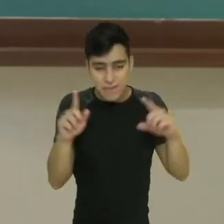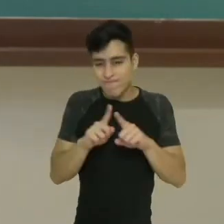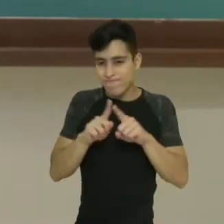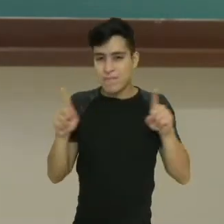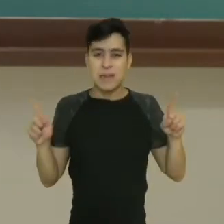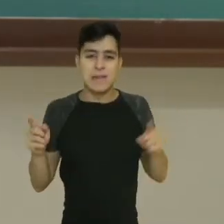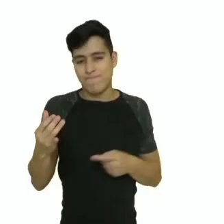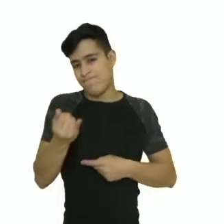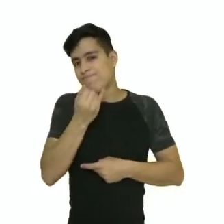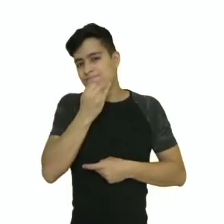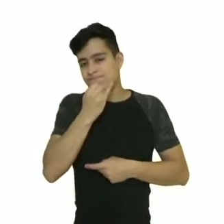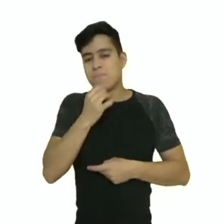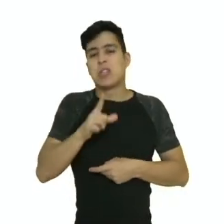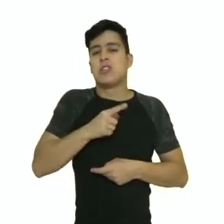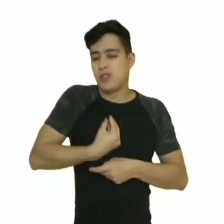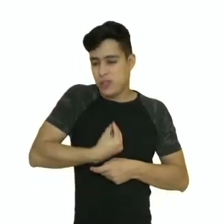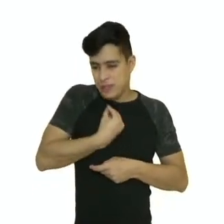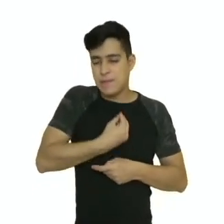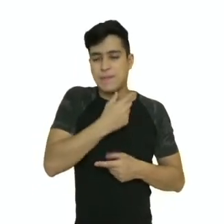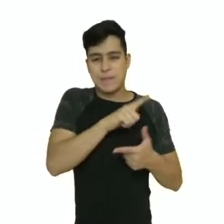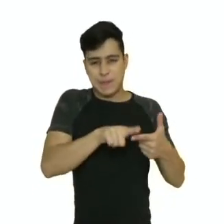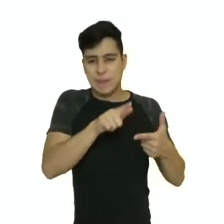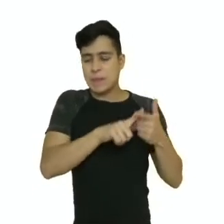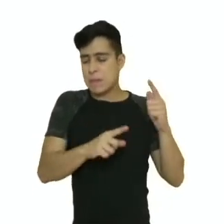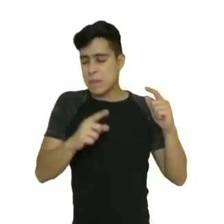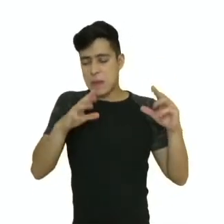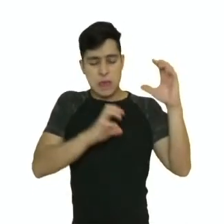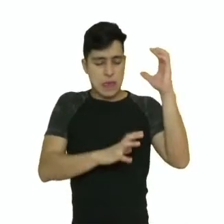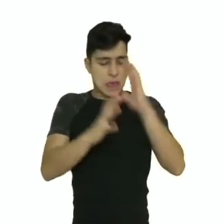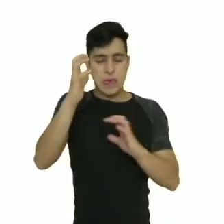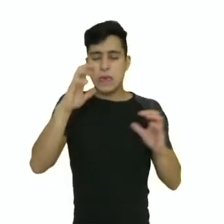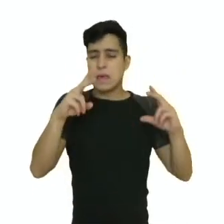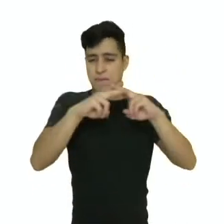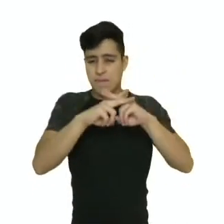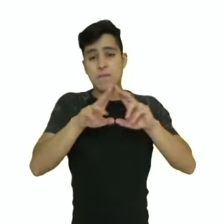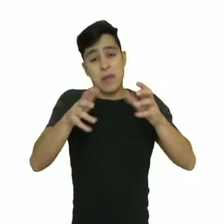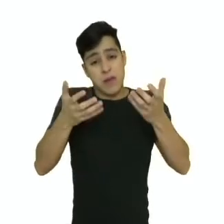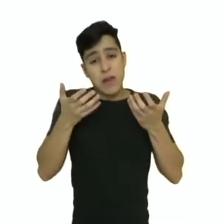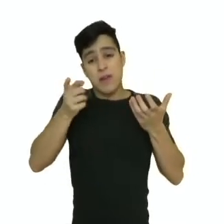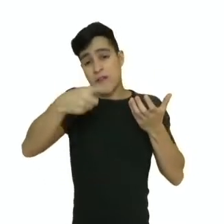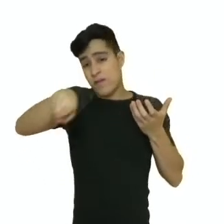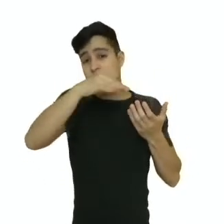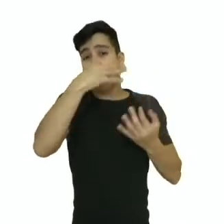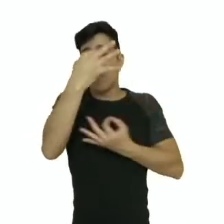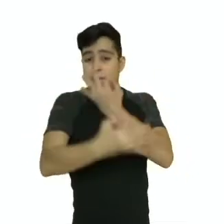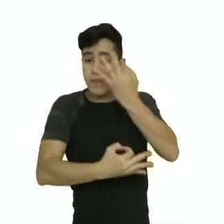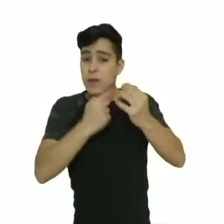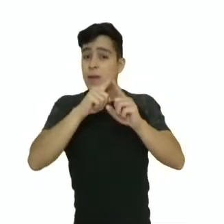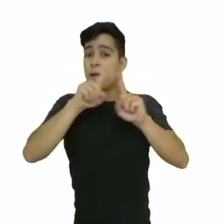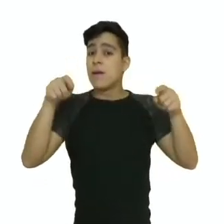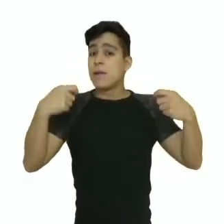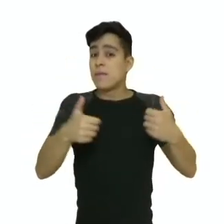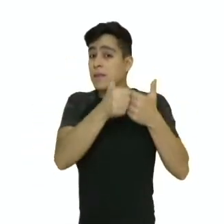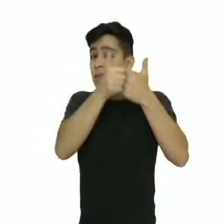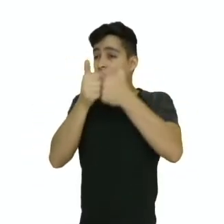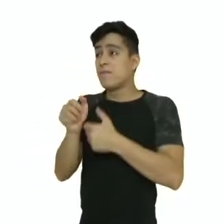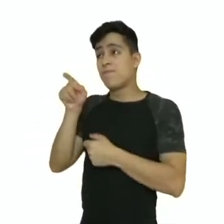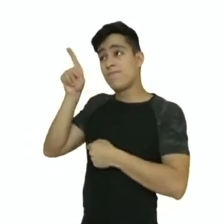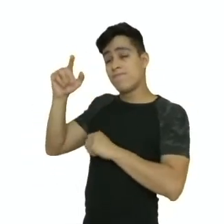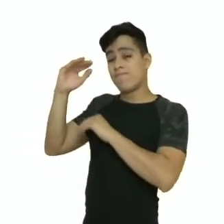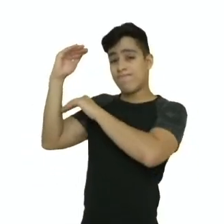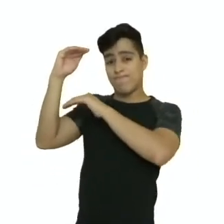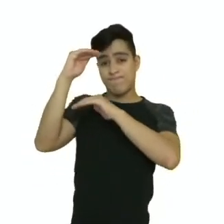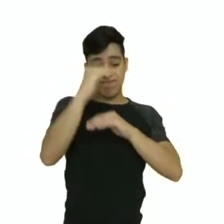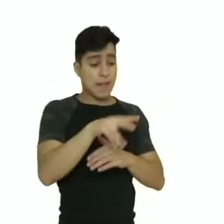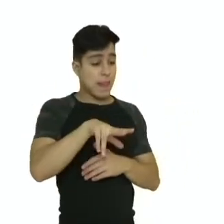existem. Olha só. Então, olha só, nós esperamos não que você dê a sua opinião, mas esperamos que você coloque aí que não.